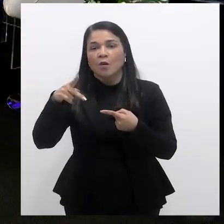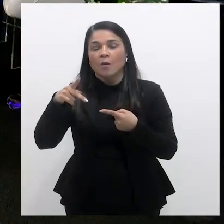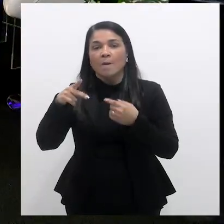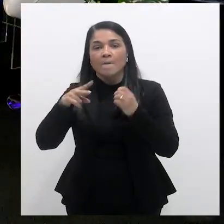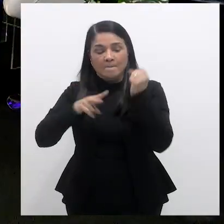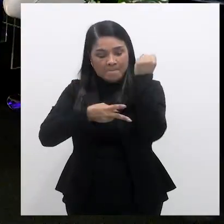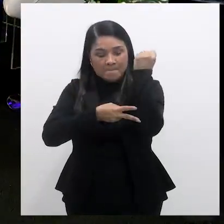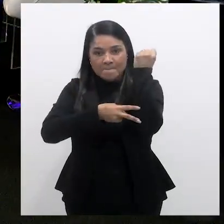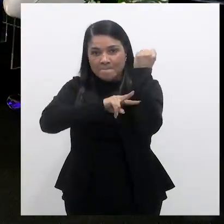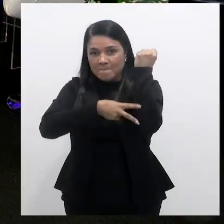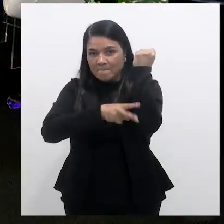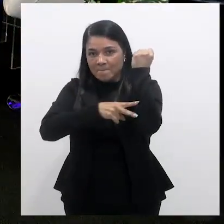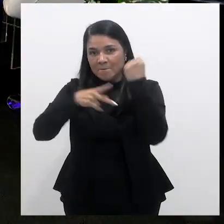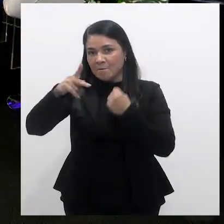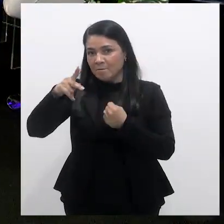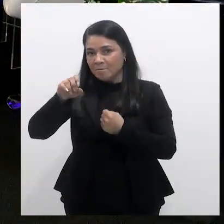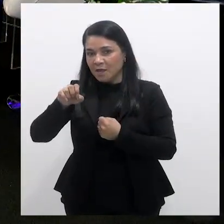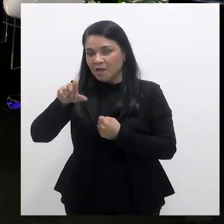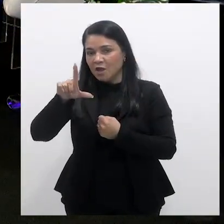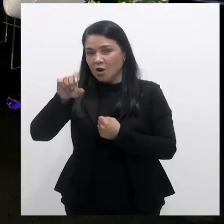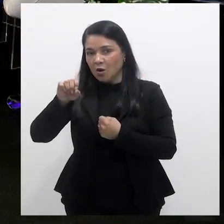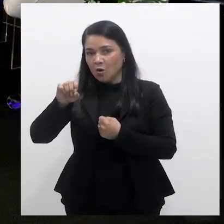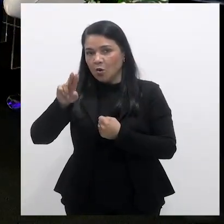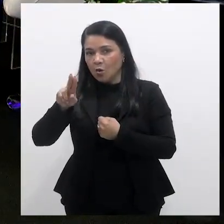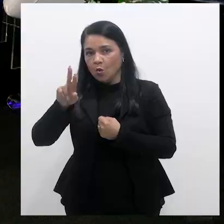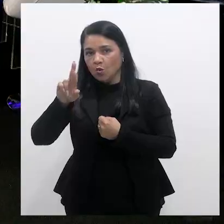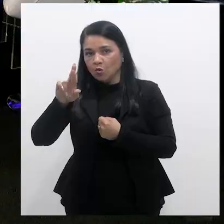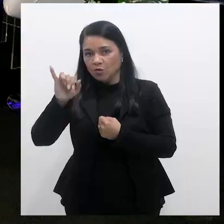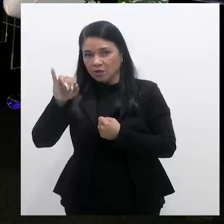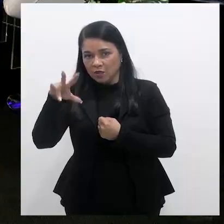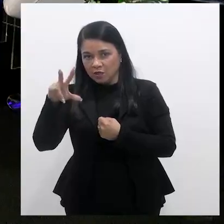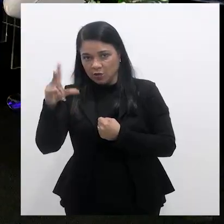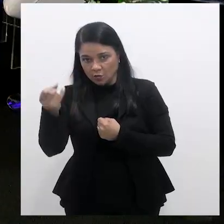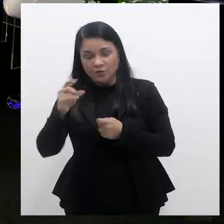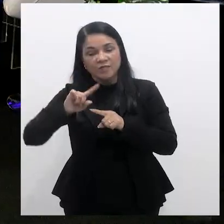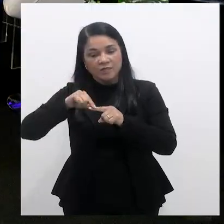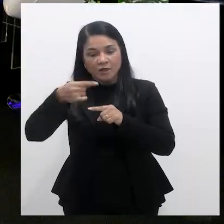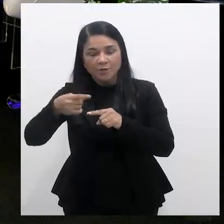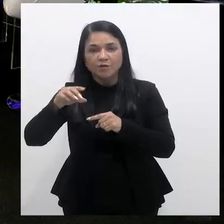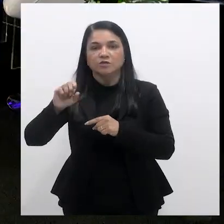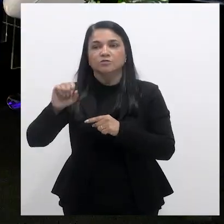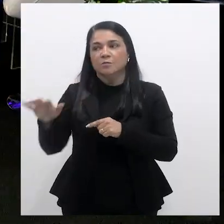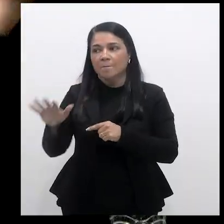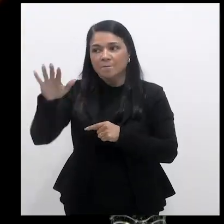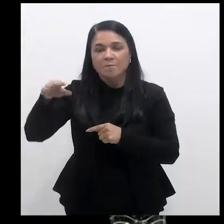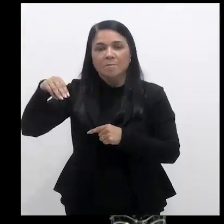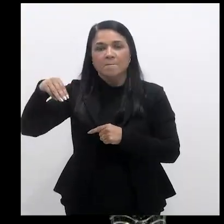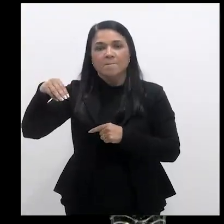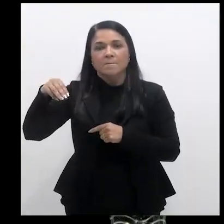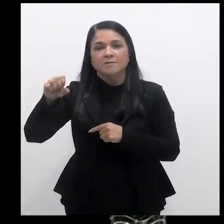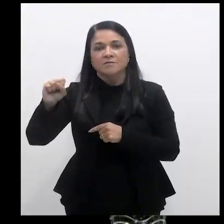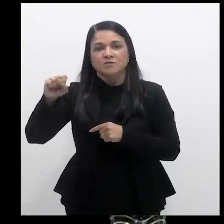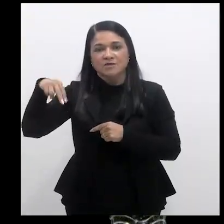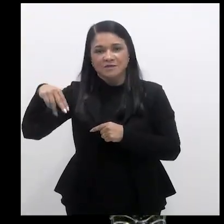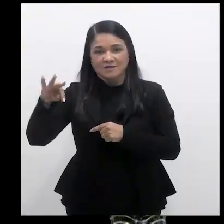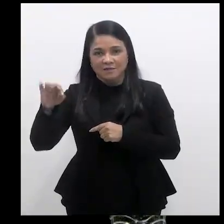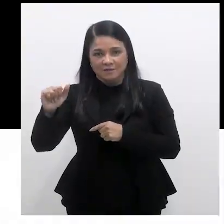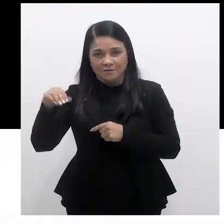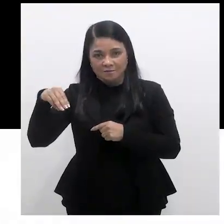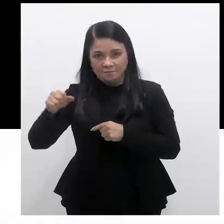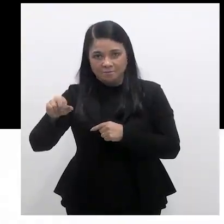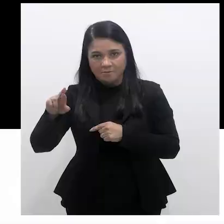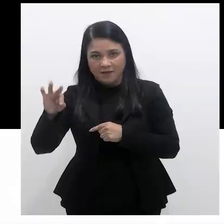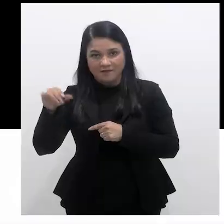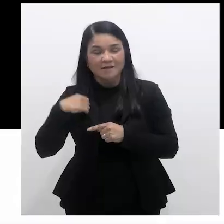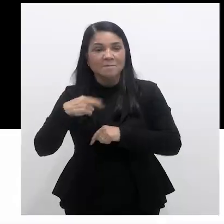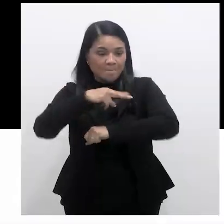No Pelourinho. Não, no Pelourinho e no Santa Marta. E no Santa Marta. Isso. Então, esse eixo, né, Salvador-Rio, Michael Jackson